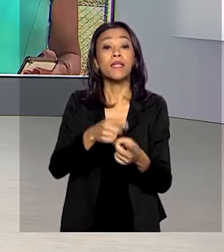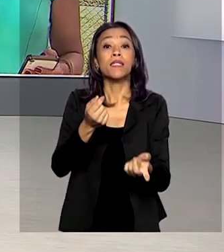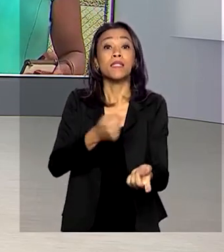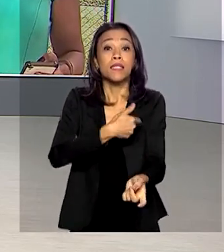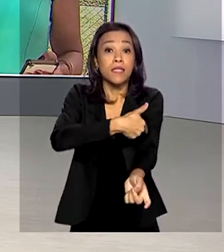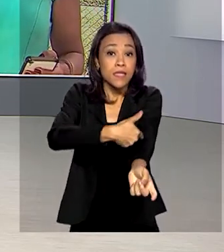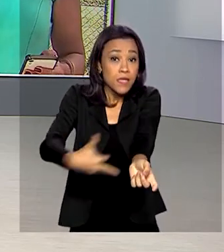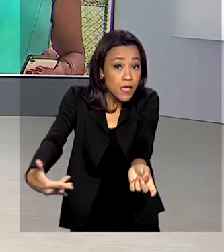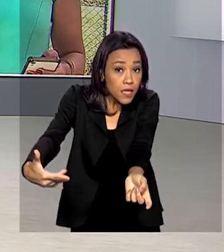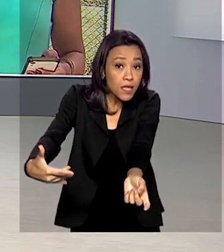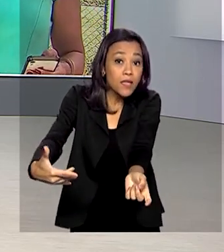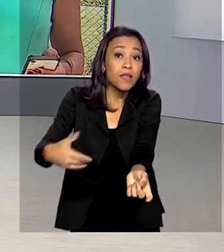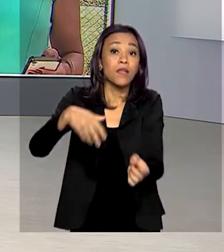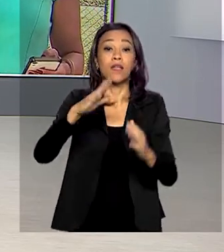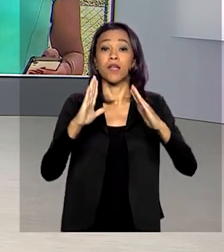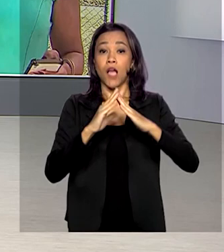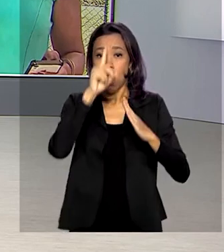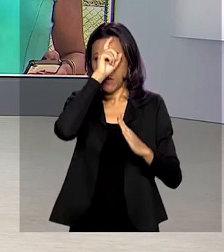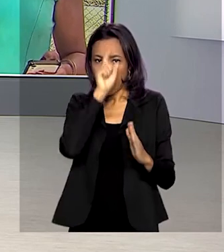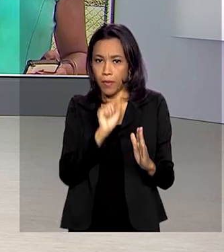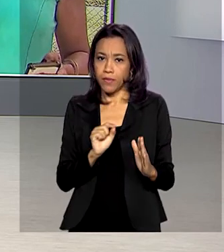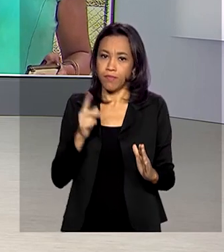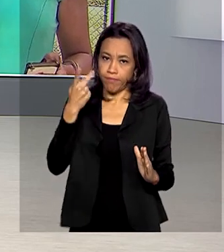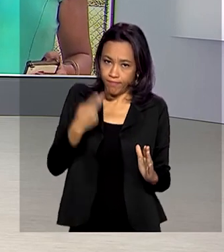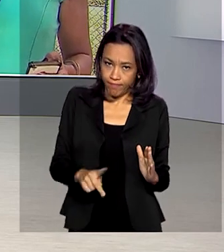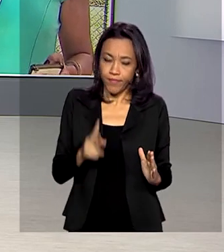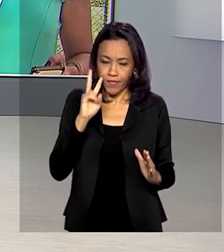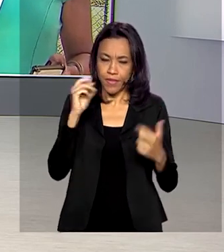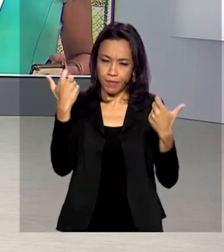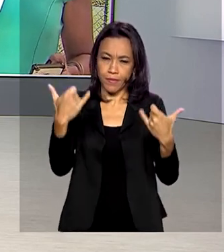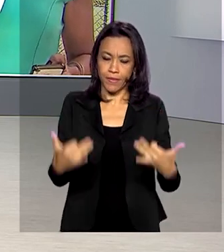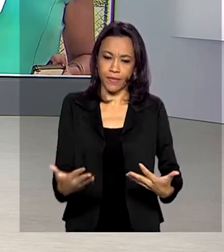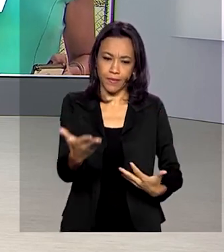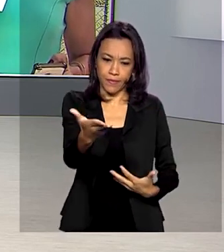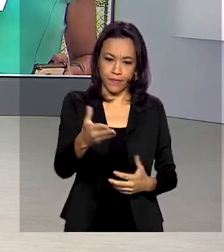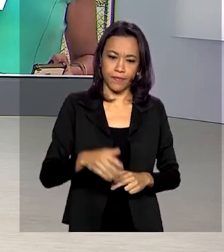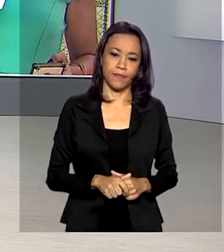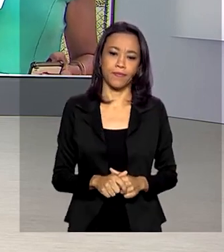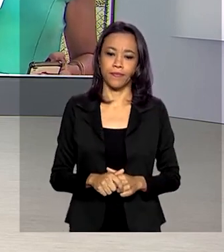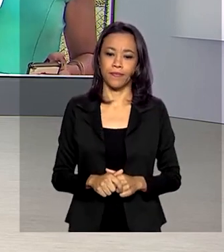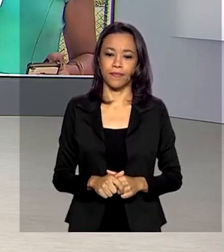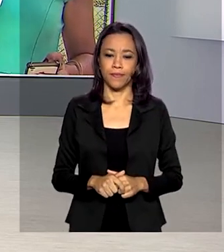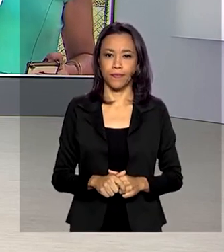Colares de Holanda está lá no Hemocentro e conta ao vivo pra gente. Oi, Lu, bom dia.